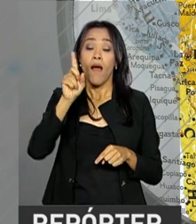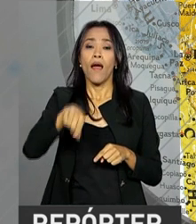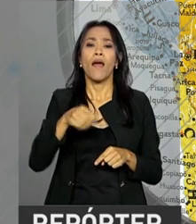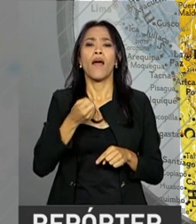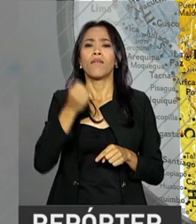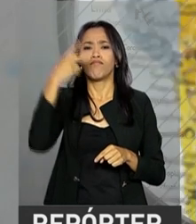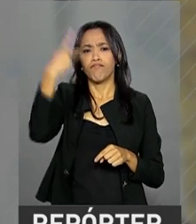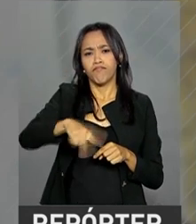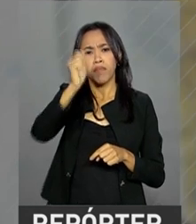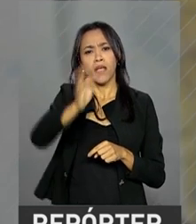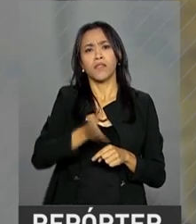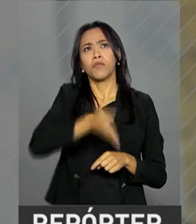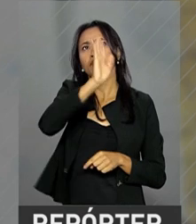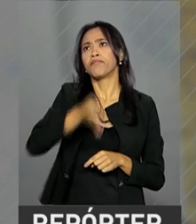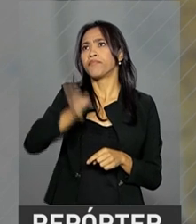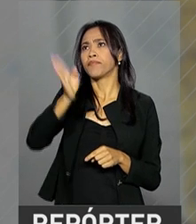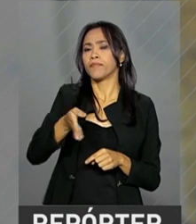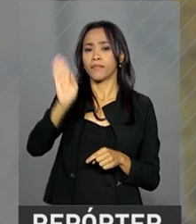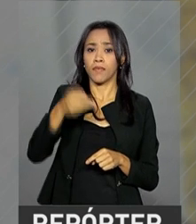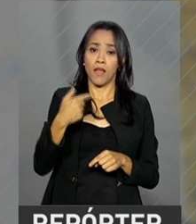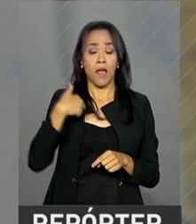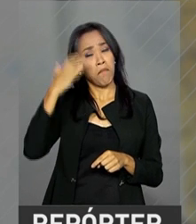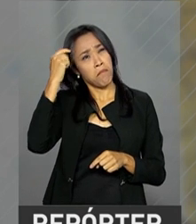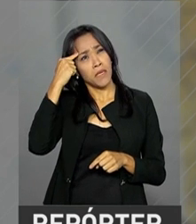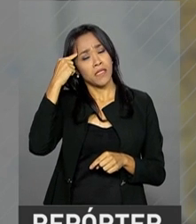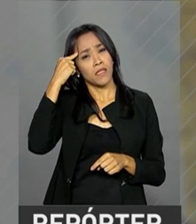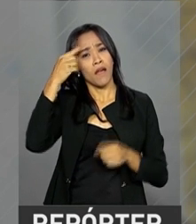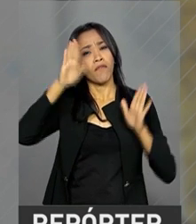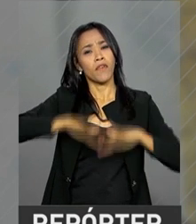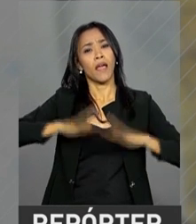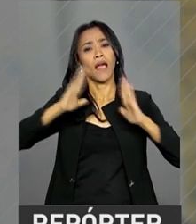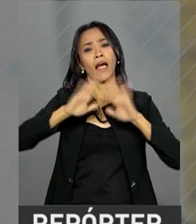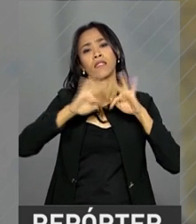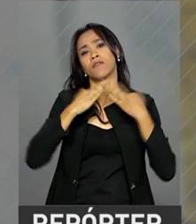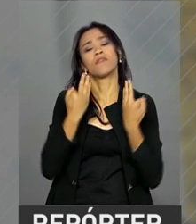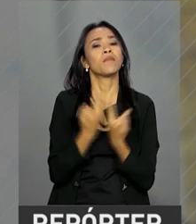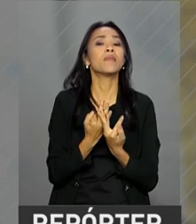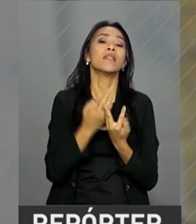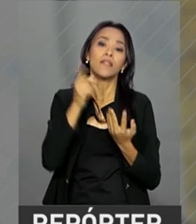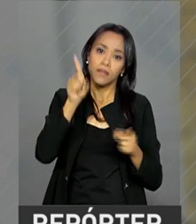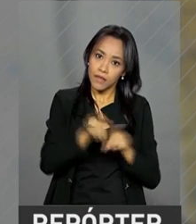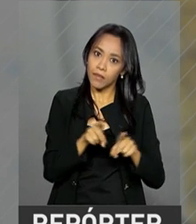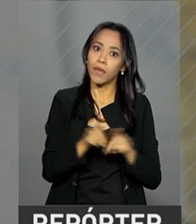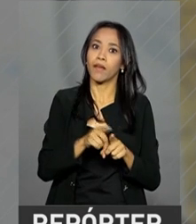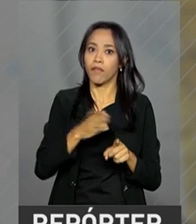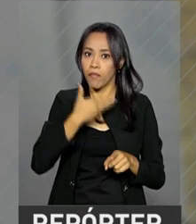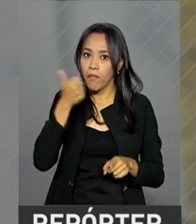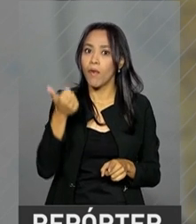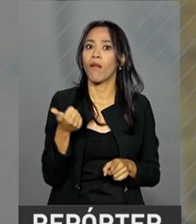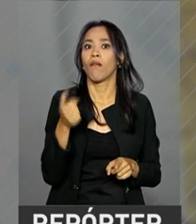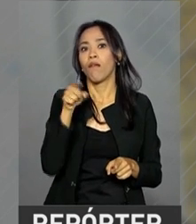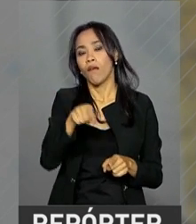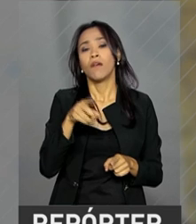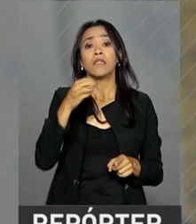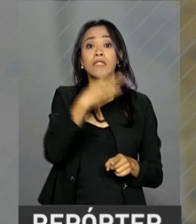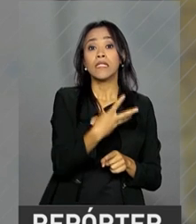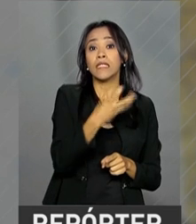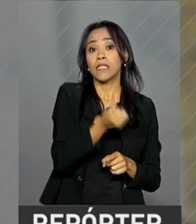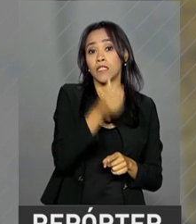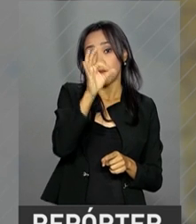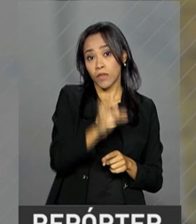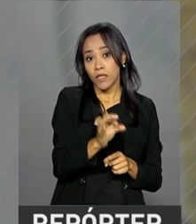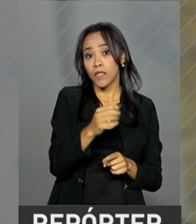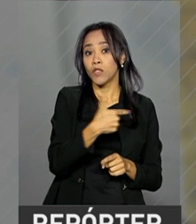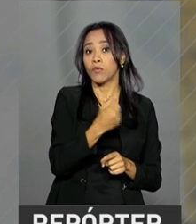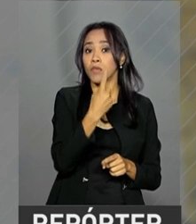destinos nacionais. A intenção em ficar em casa de parentes e amigos durante a viagem também aumentou, passando de 36%